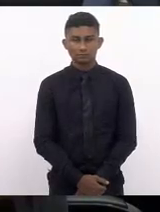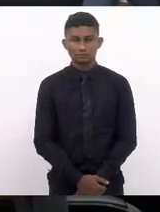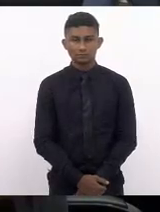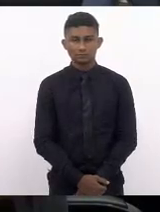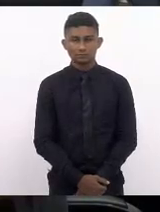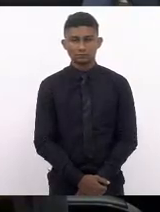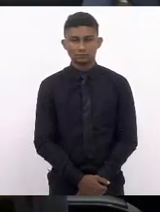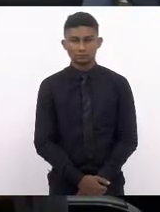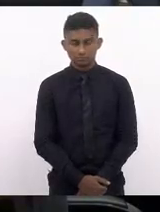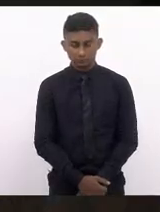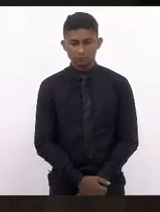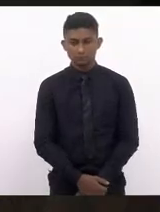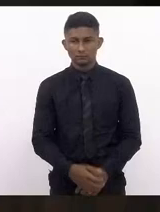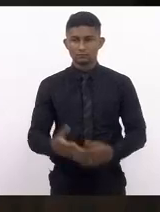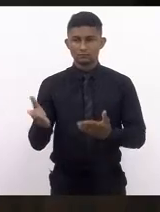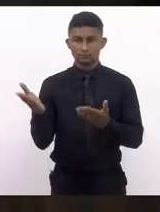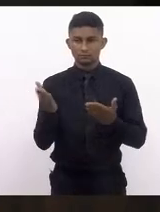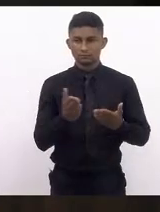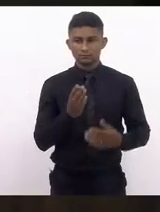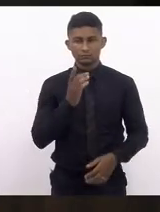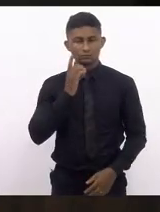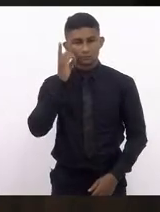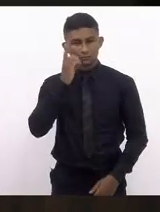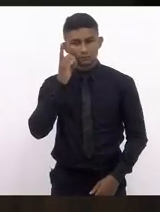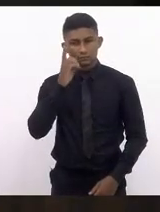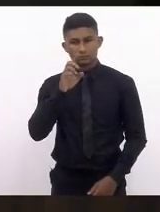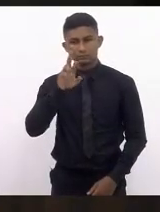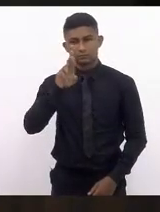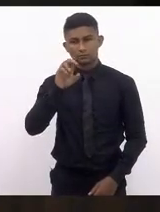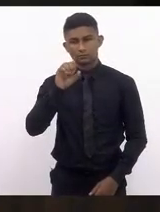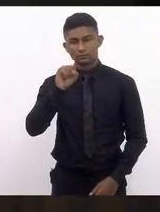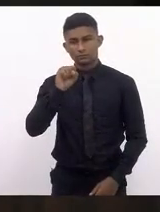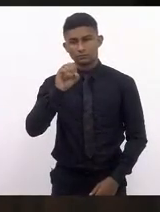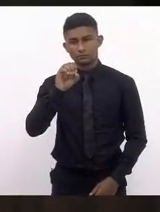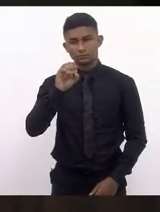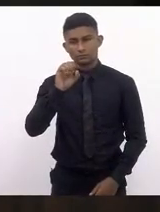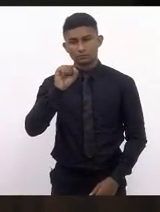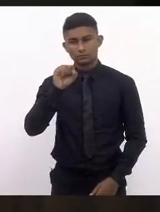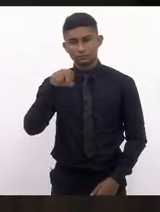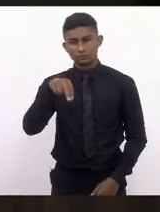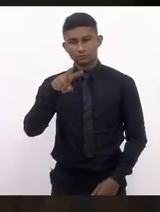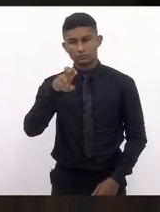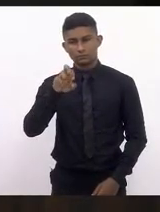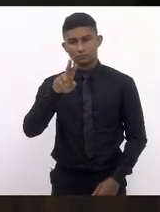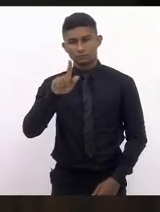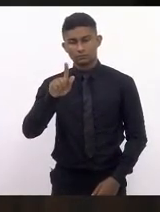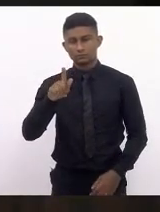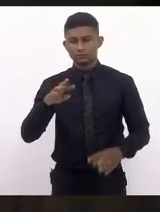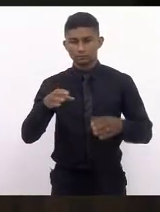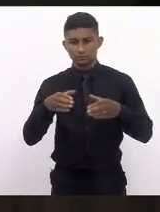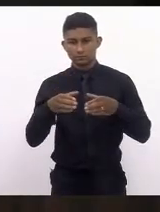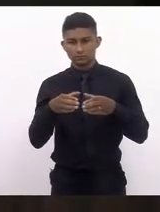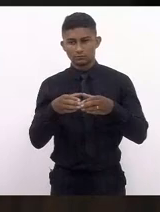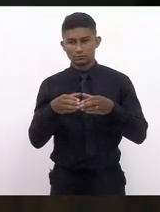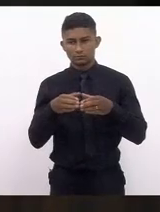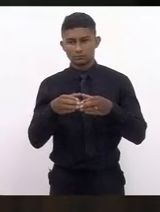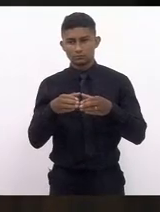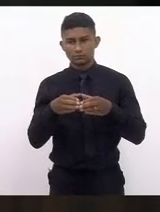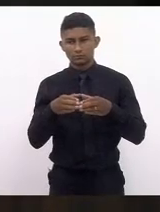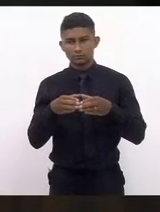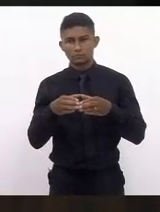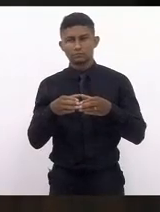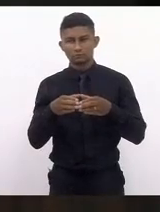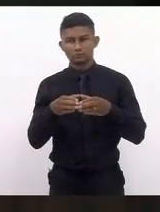quem pertence a convidou o deputado rosenverg Reis para emitir parecer pela comissão de Defesa